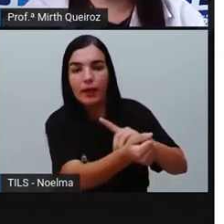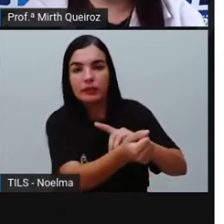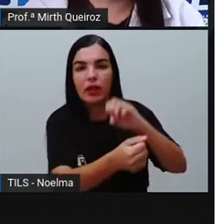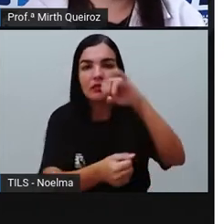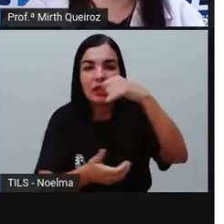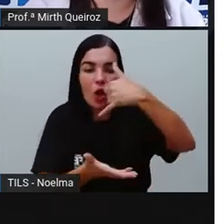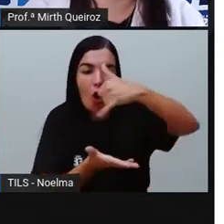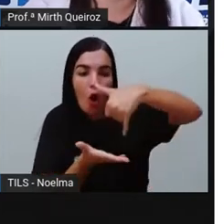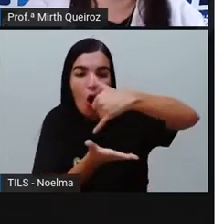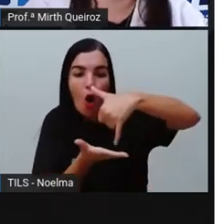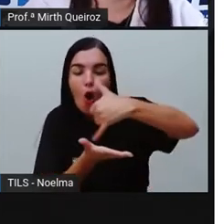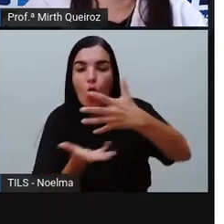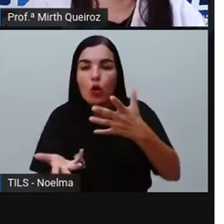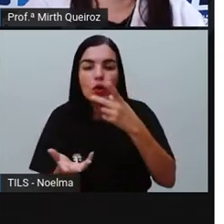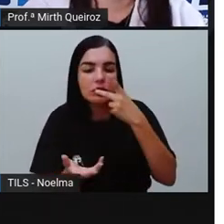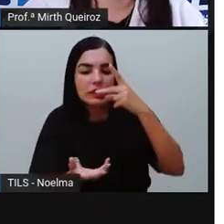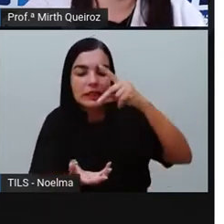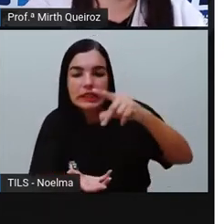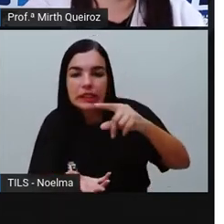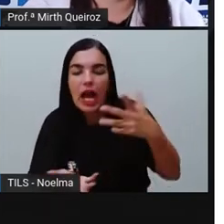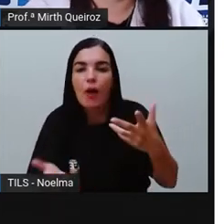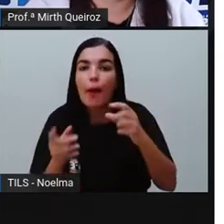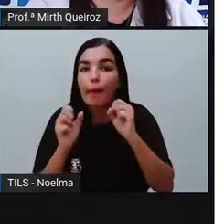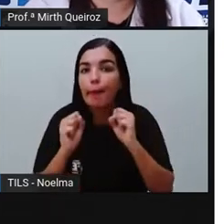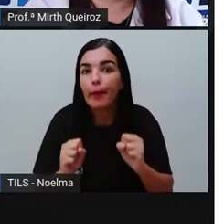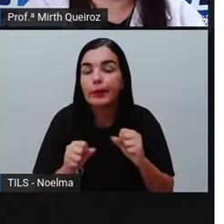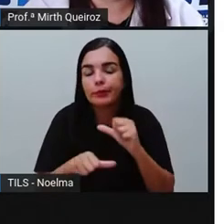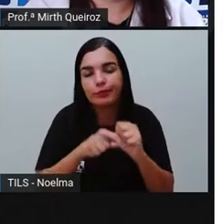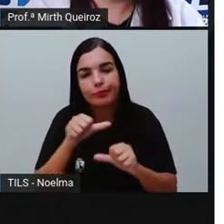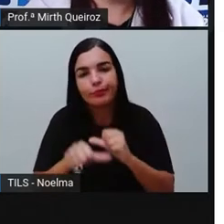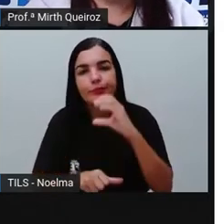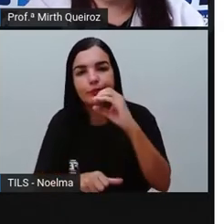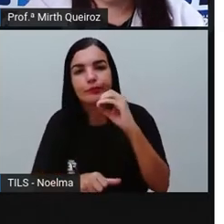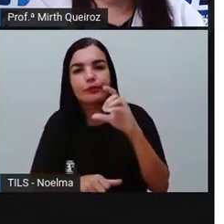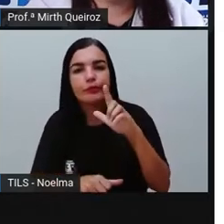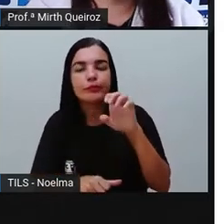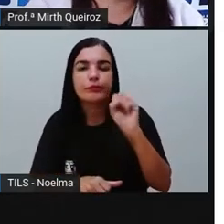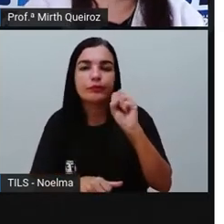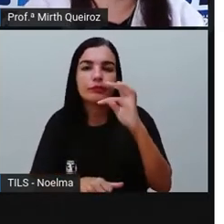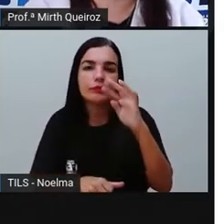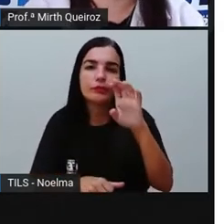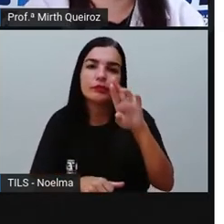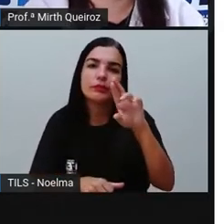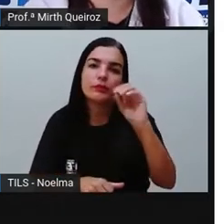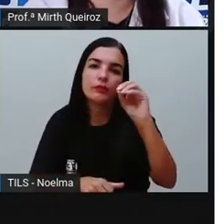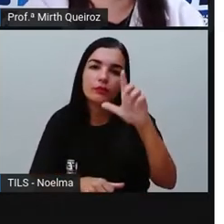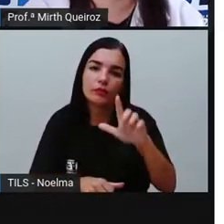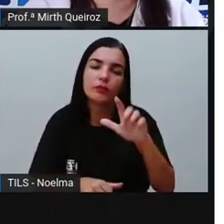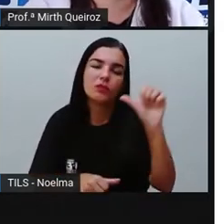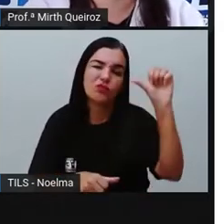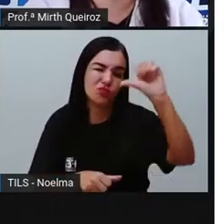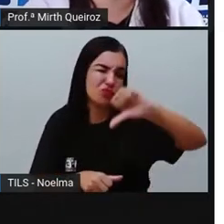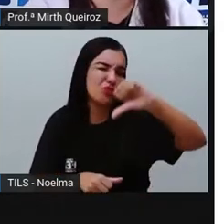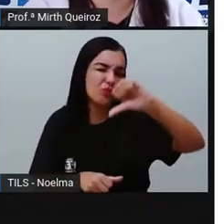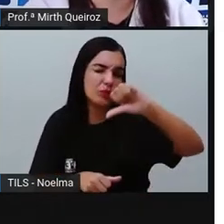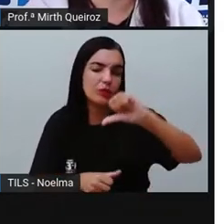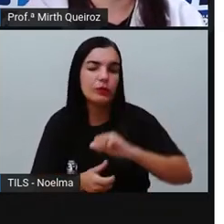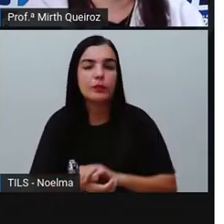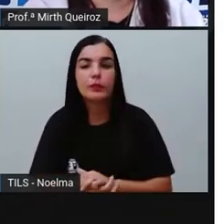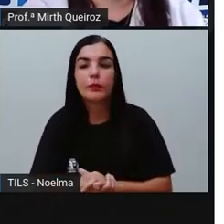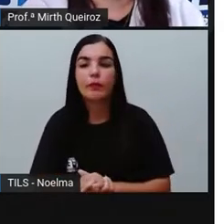de sal pode gerar aí um colesterol, certo? Que é o colesterol ruim, né? A gente tem o bom e tem o